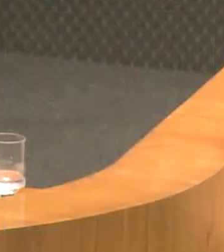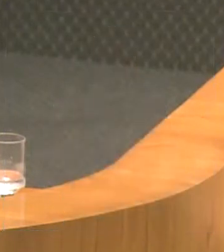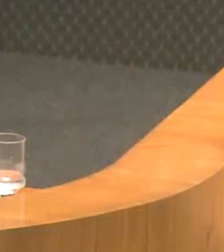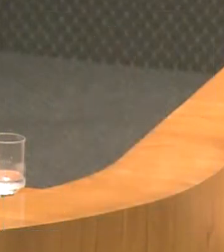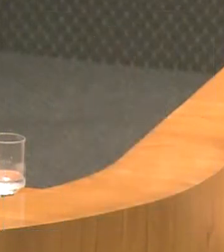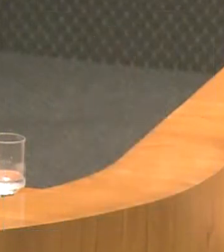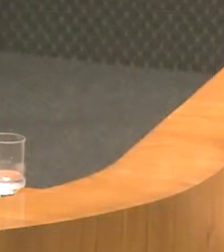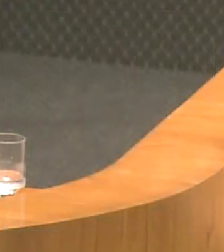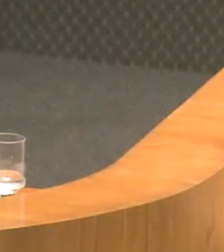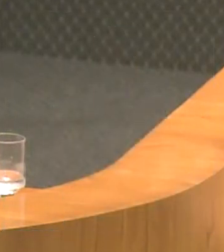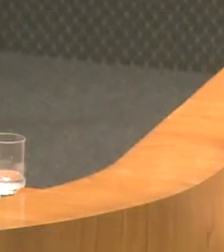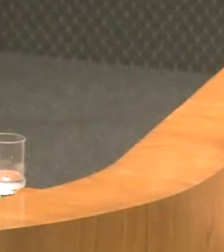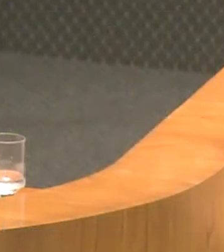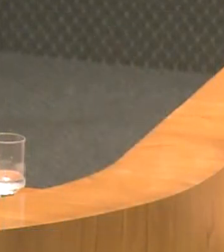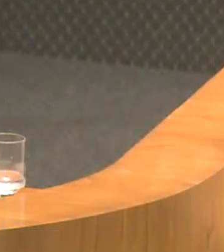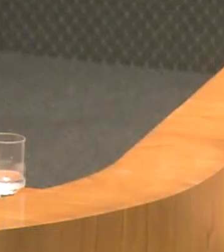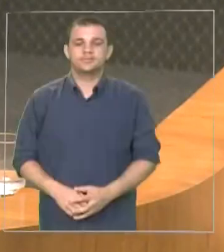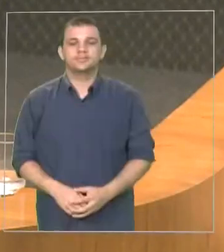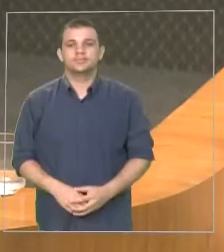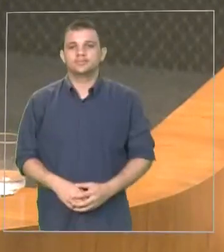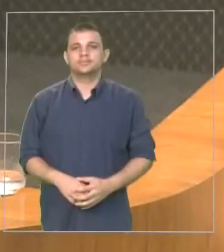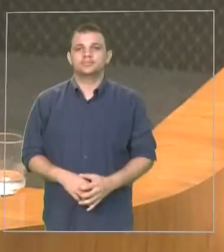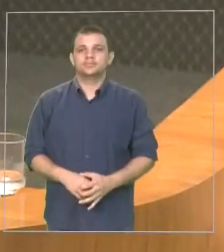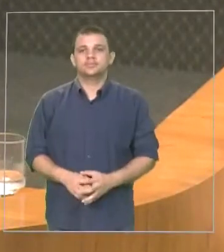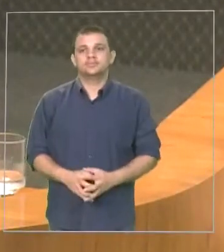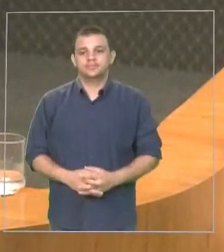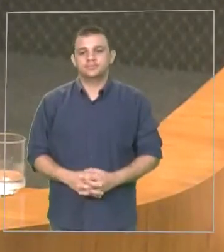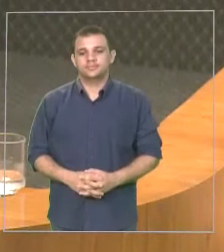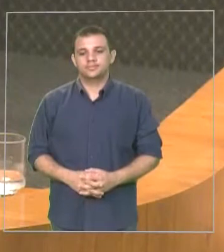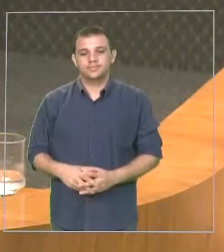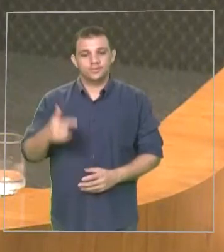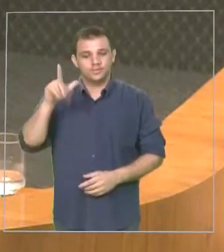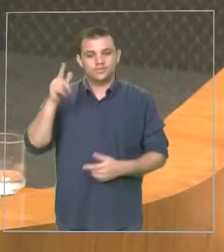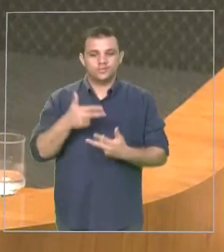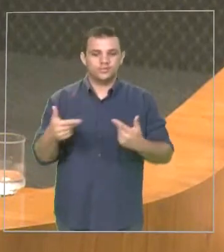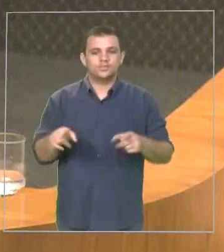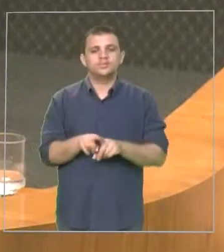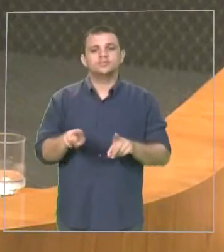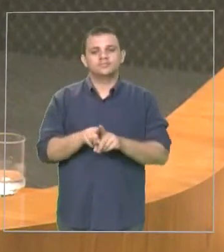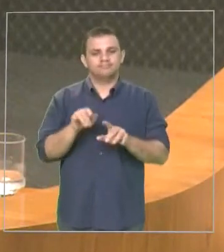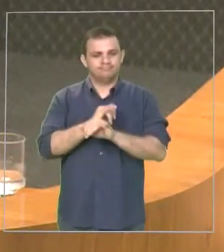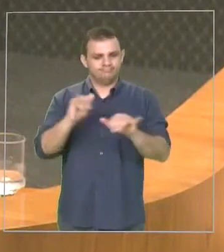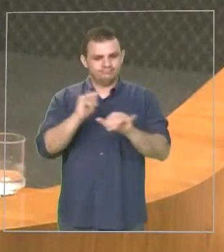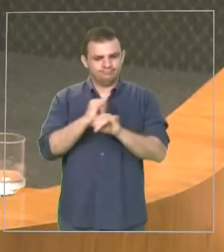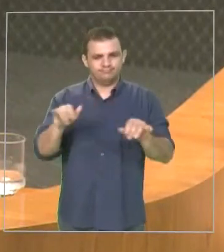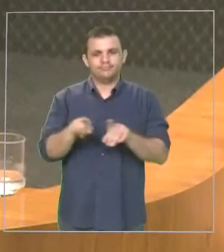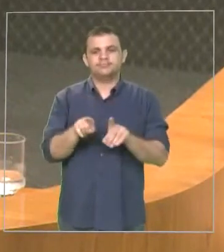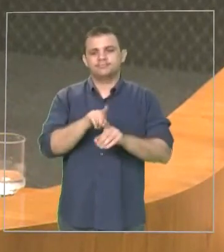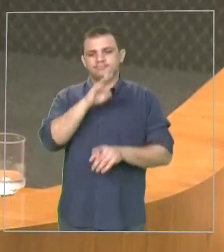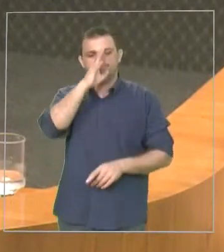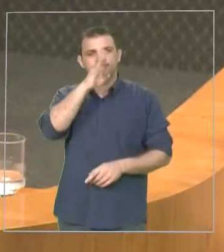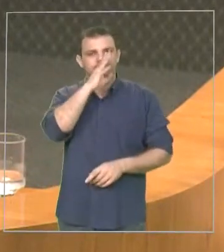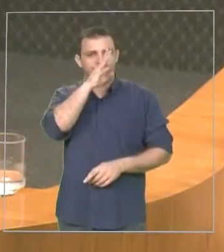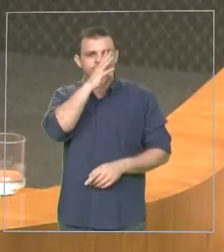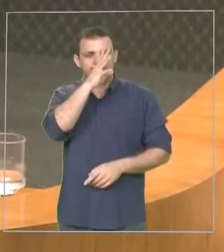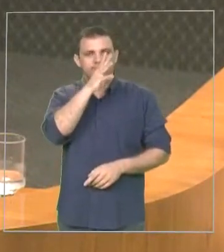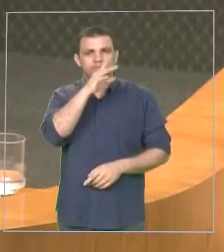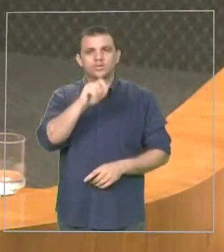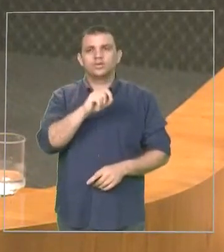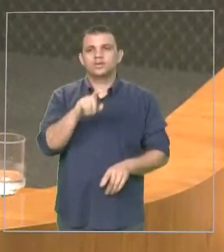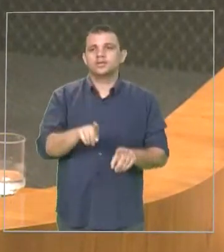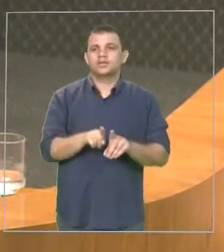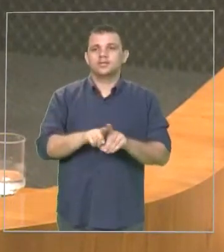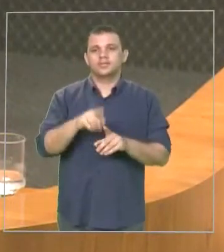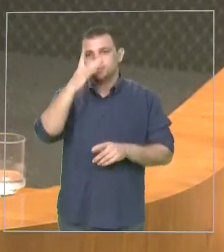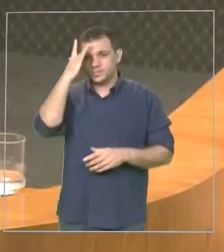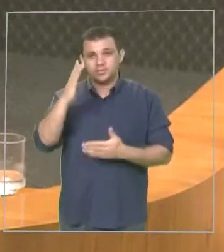difundido, inclusive levianamente, novamente, eu reitero essa palavra, levianamente, foi ainda dado como um dos fatos